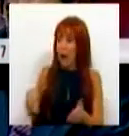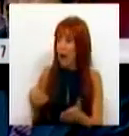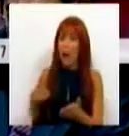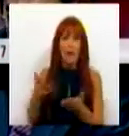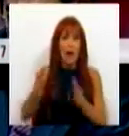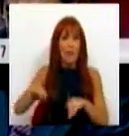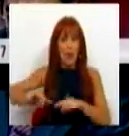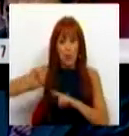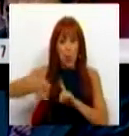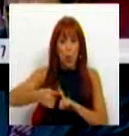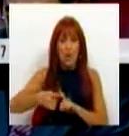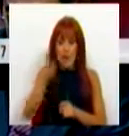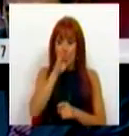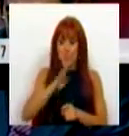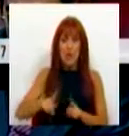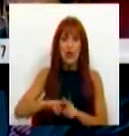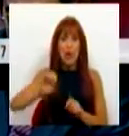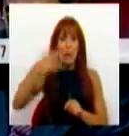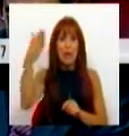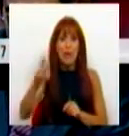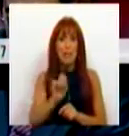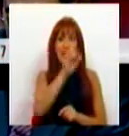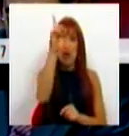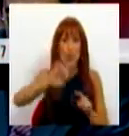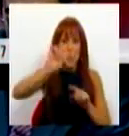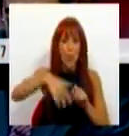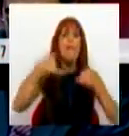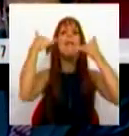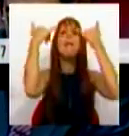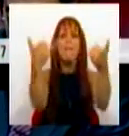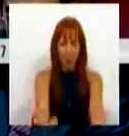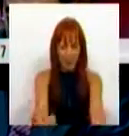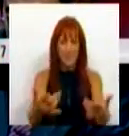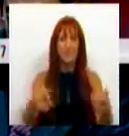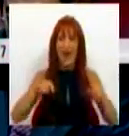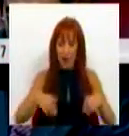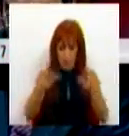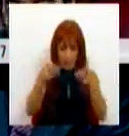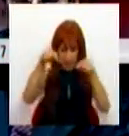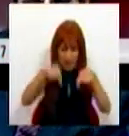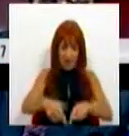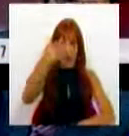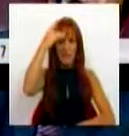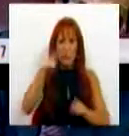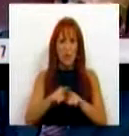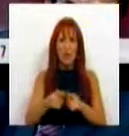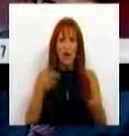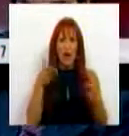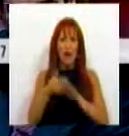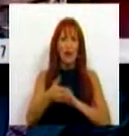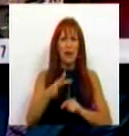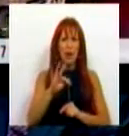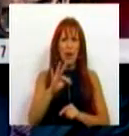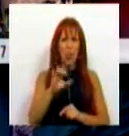ao final do ano e serão implementadas no primeiro semestre do próximo ano. Este orçamento prevê um ingresso de até